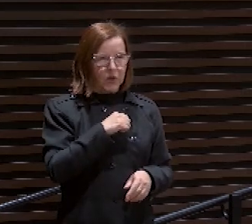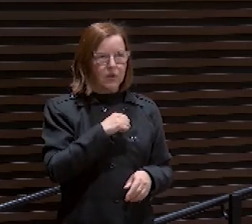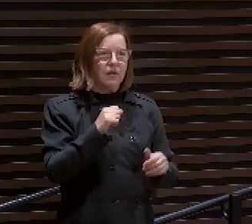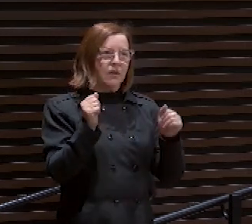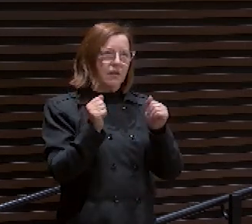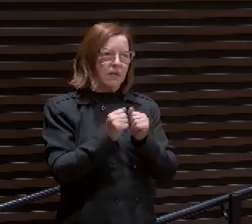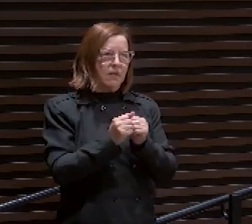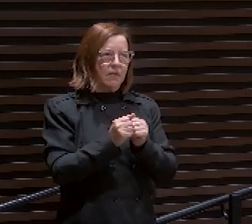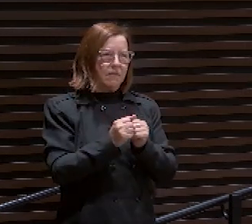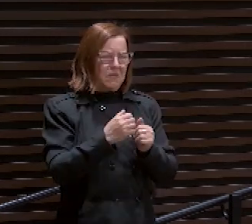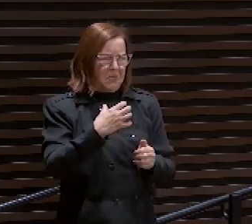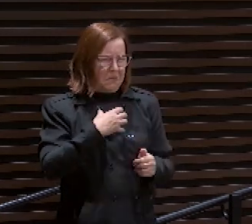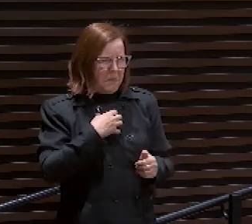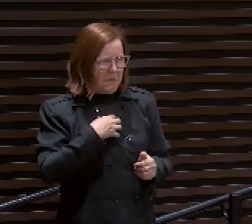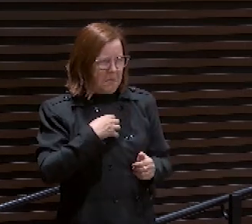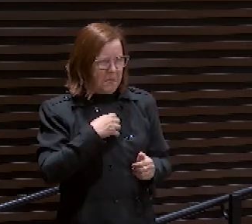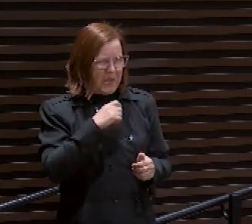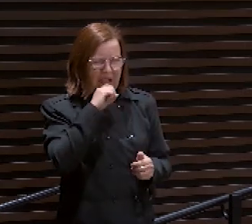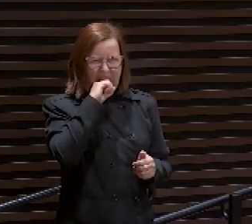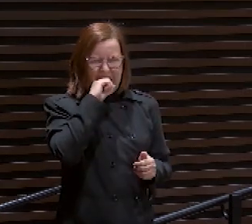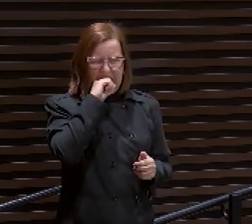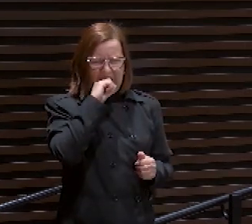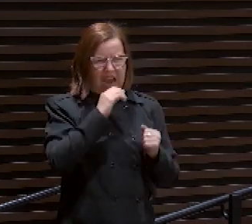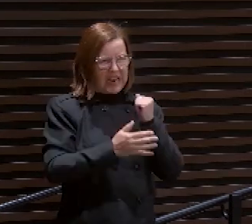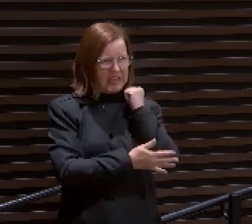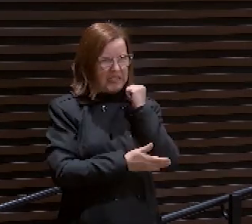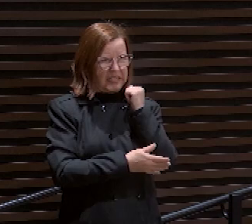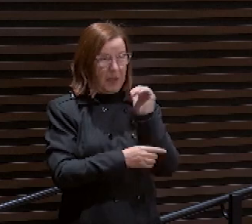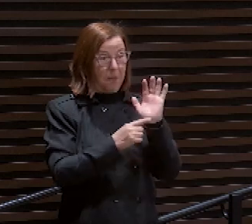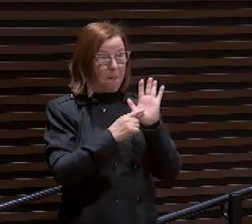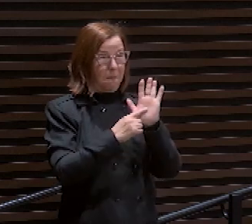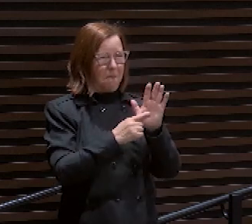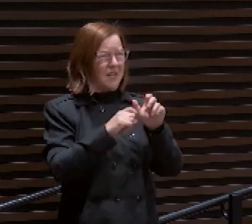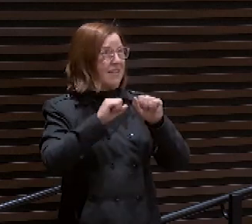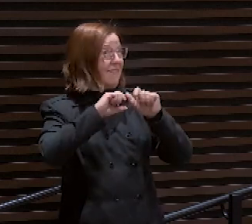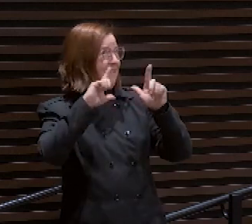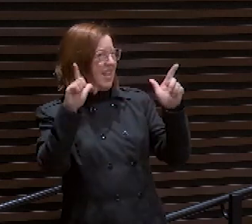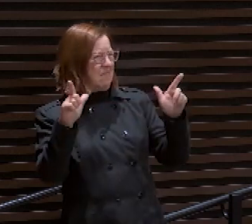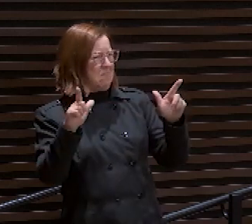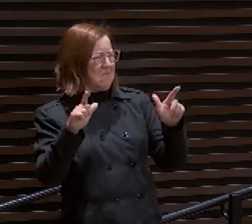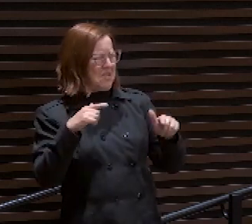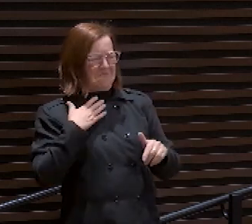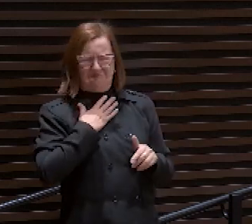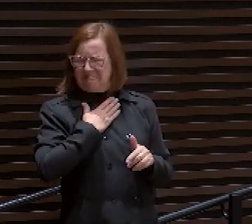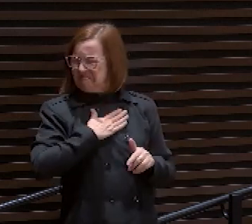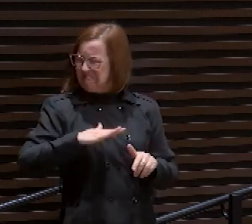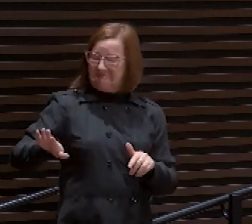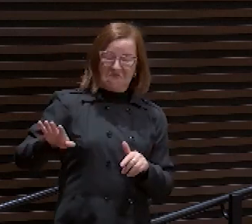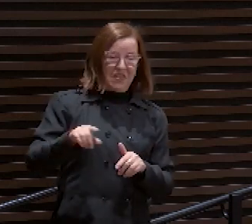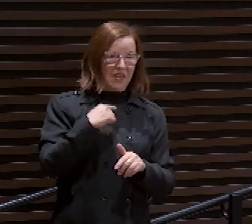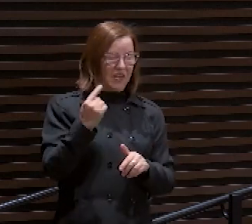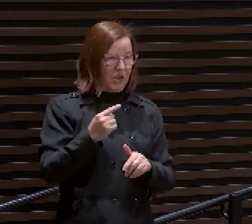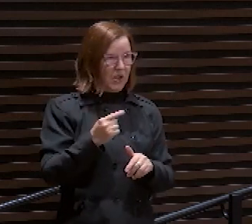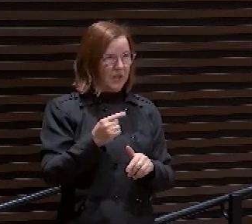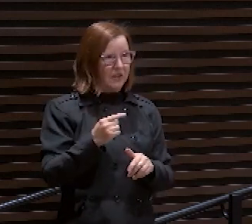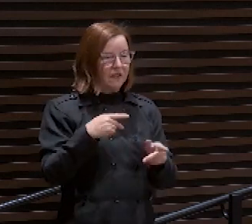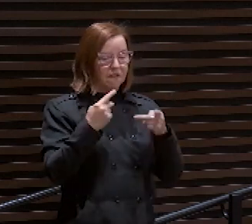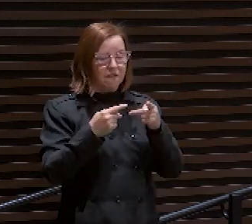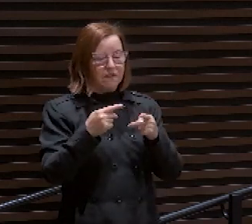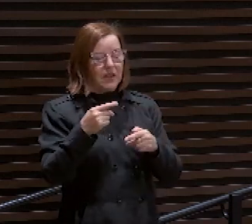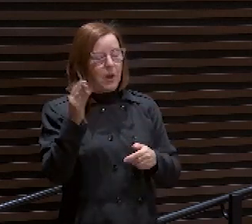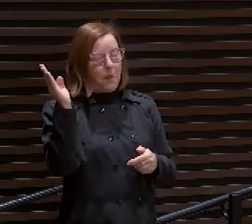que mostram claramente que não gostam de nós. Os nossos inimigos são aqueles que nos maldizem, o texto bíblico